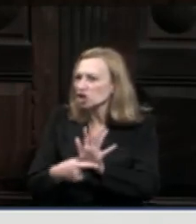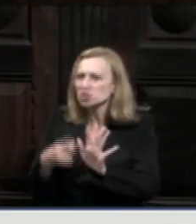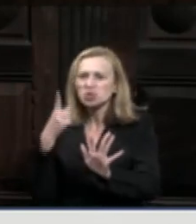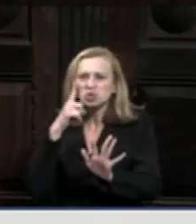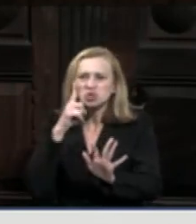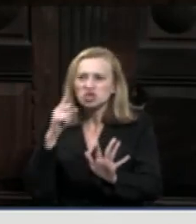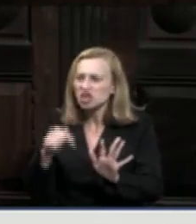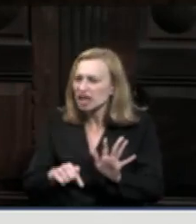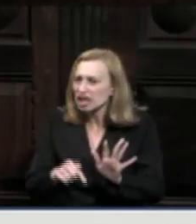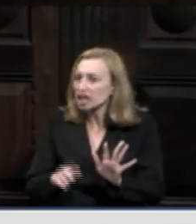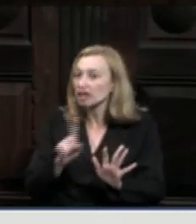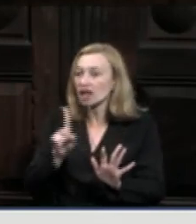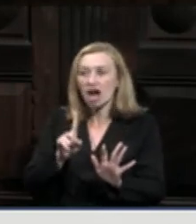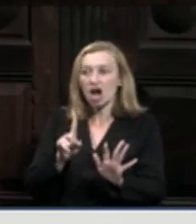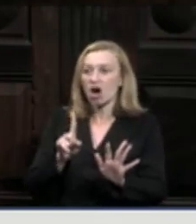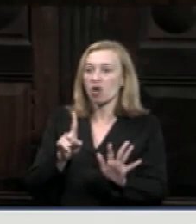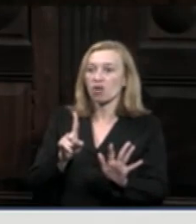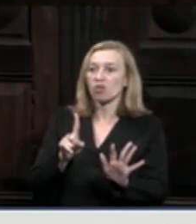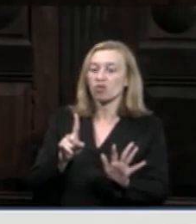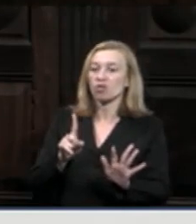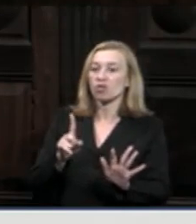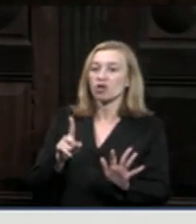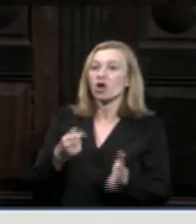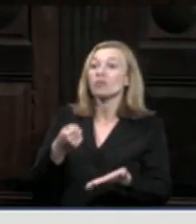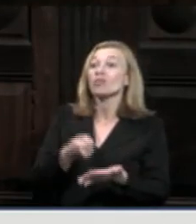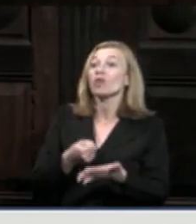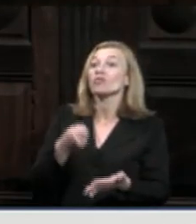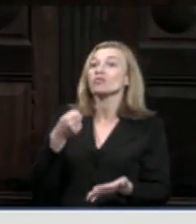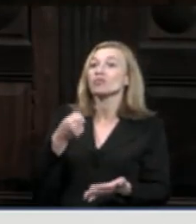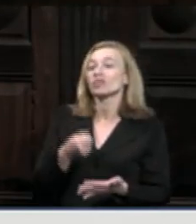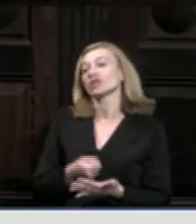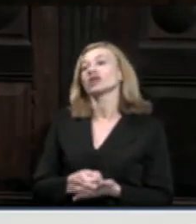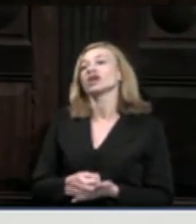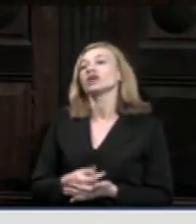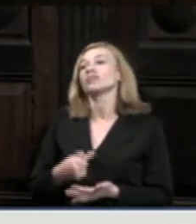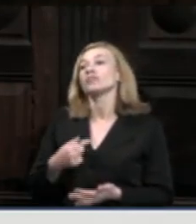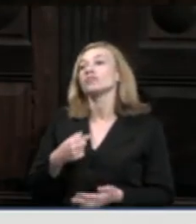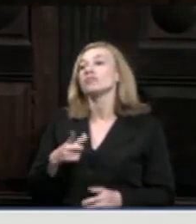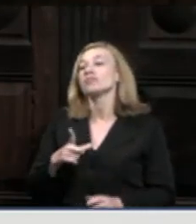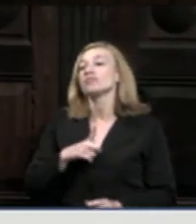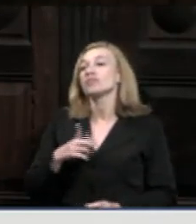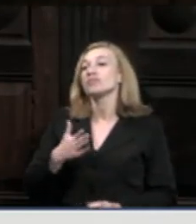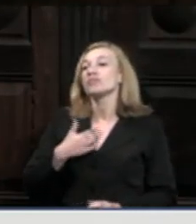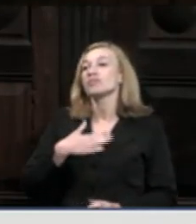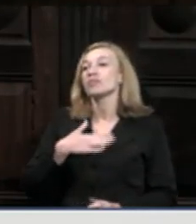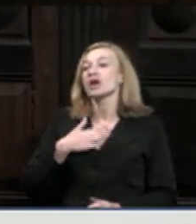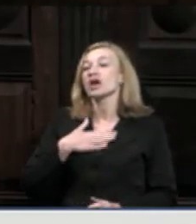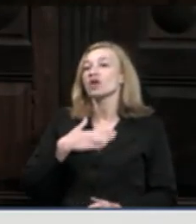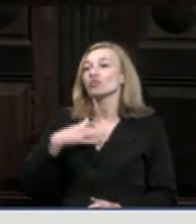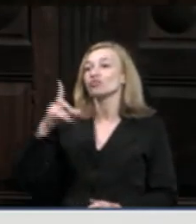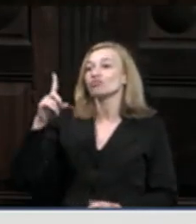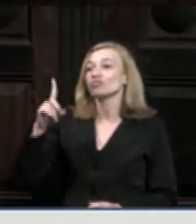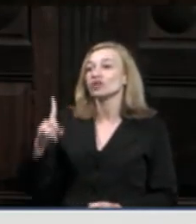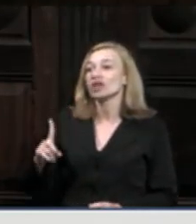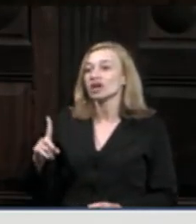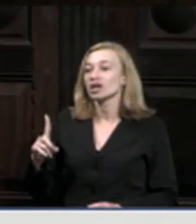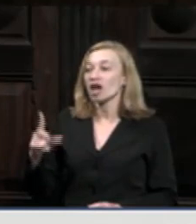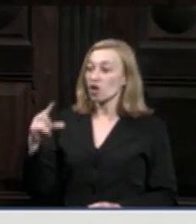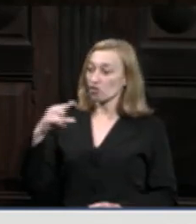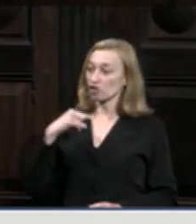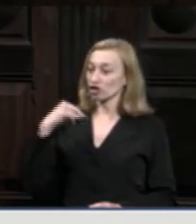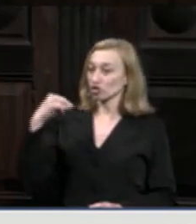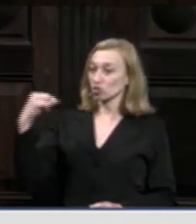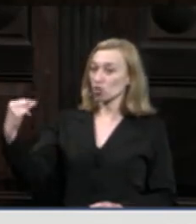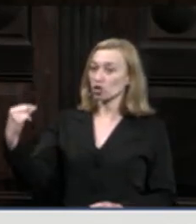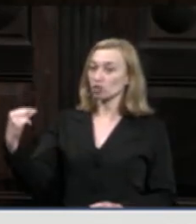aqui e ficando até o final da sessão. É a minha obrigação, é meu dever. Eu fui eleito para isto.